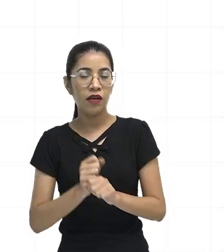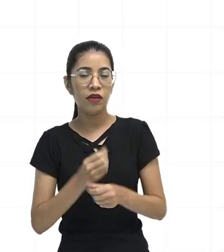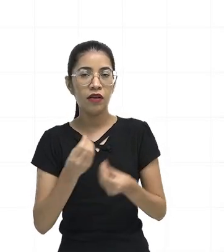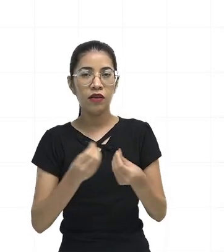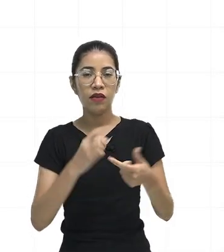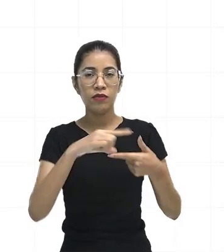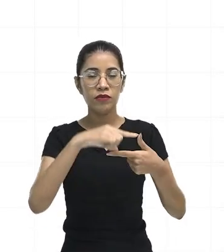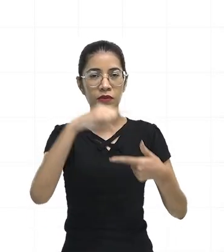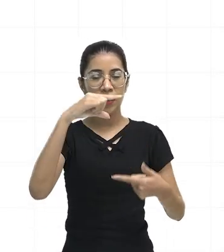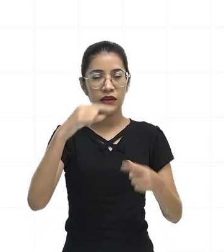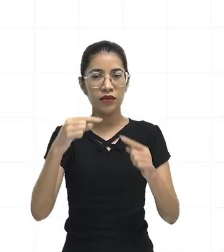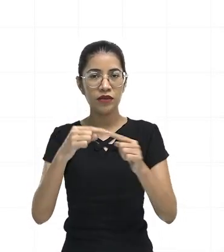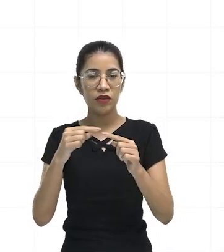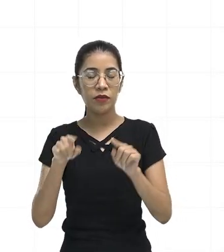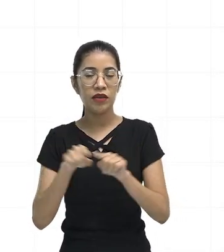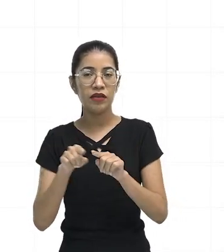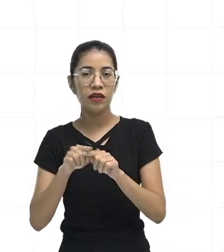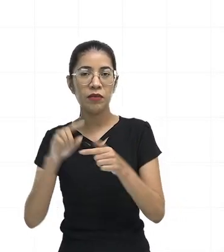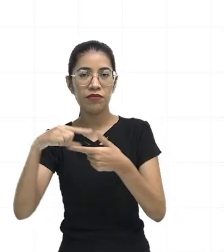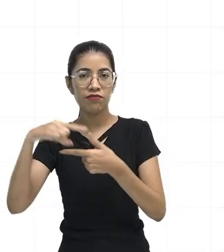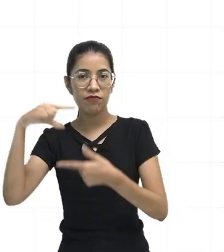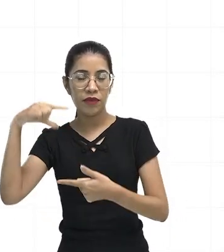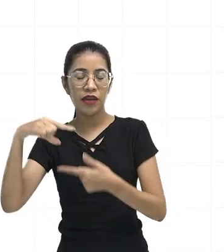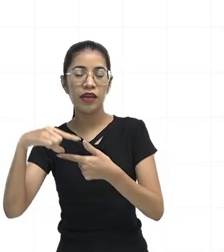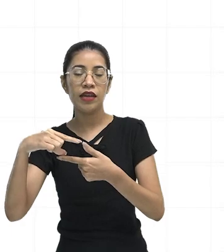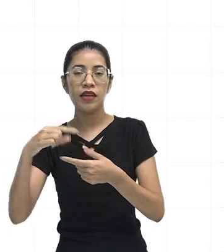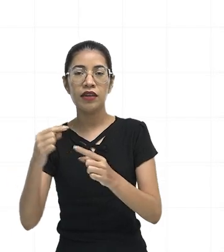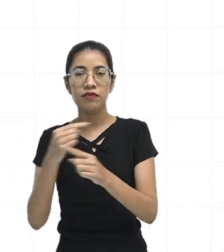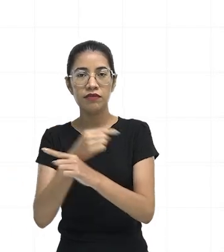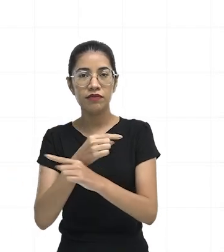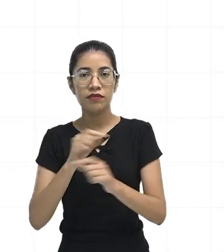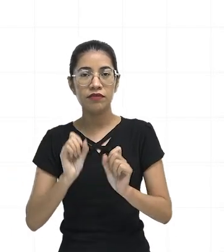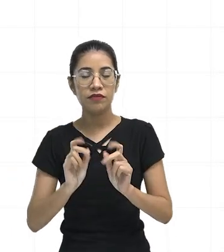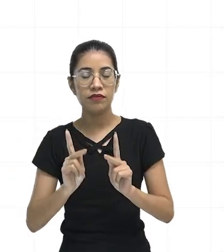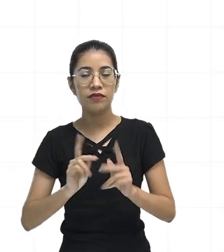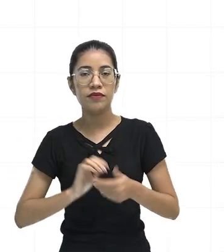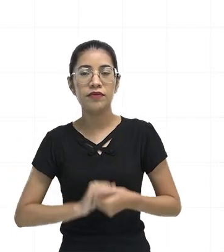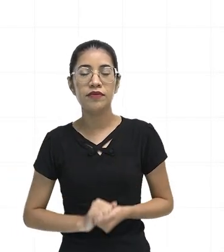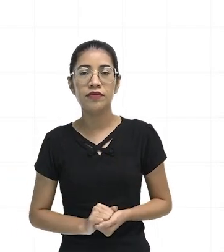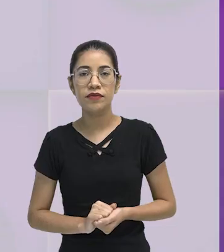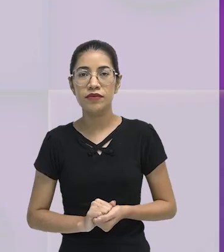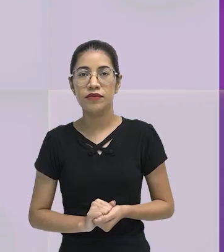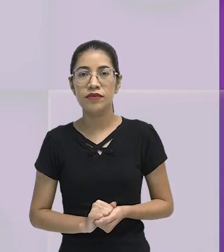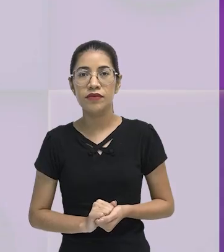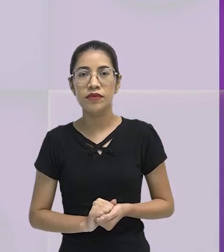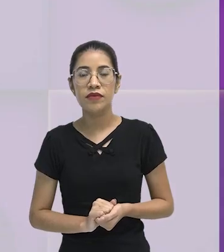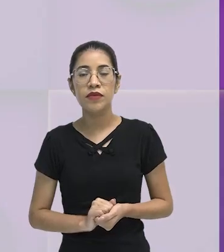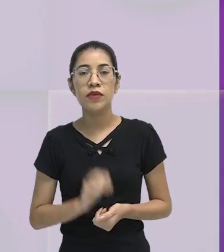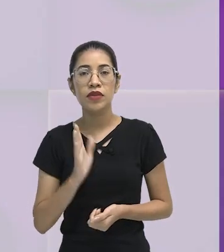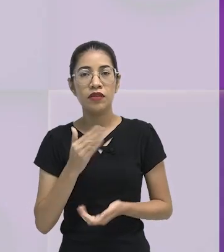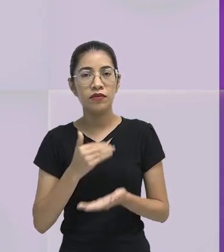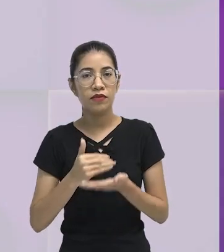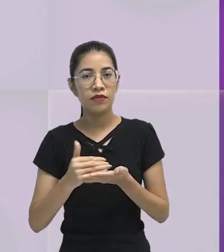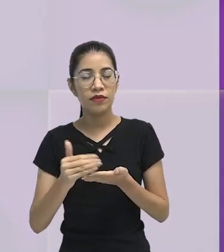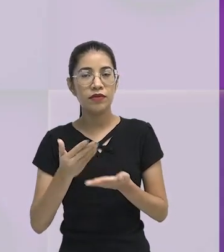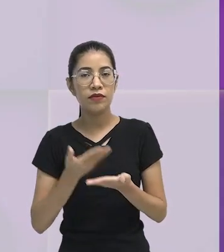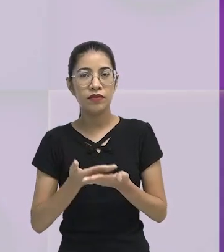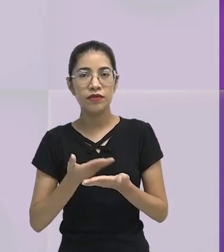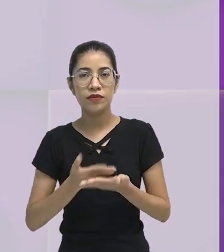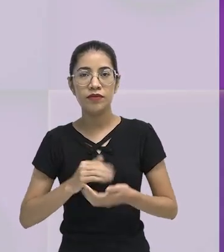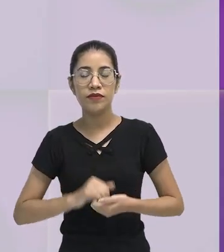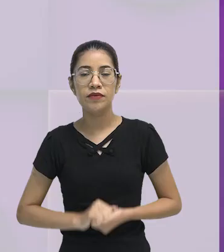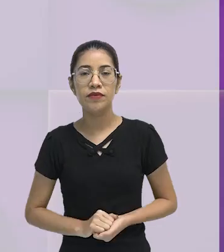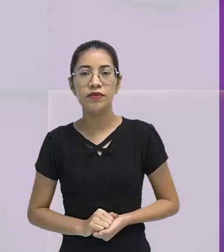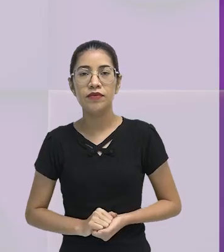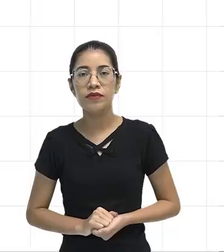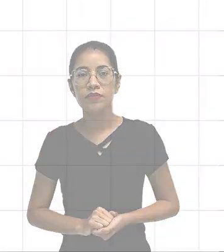grandezas diretamente proporcionais e grandezas inversamente proporcionais, ok? Então, dito isto, vamos dar início à